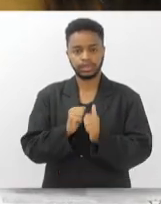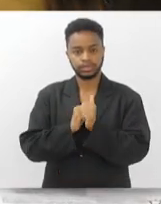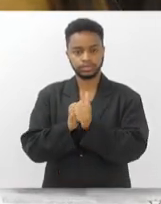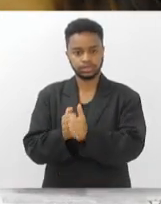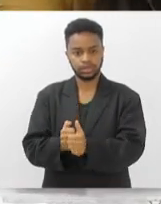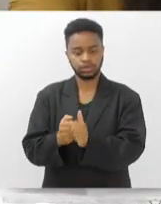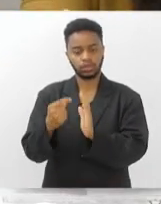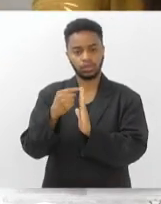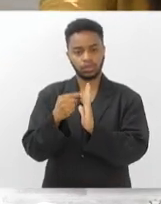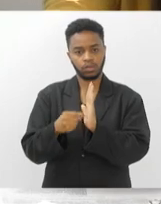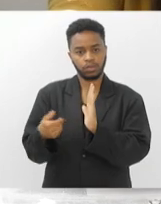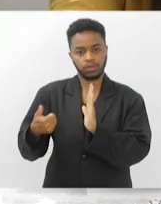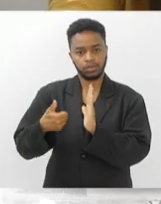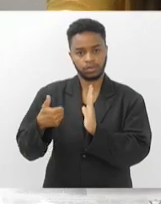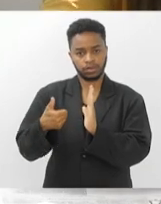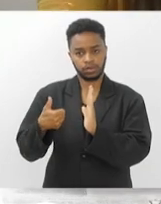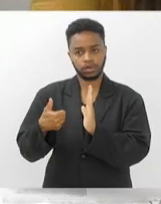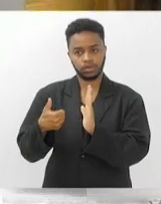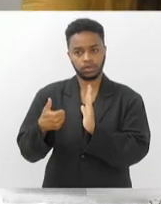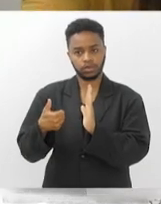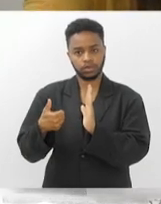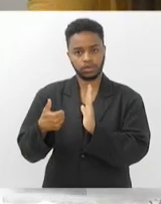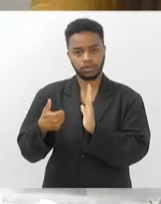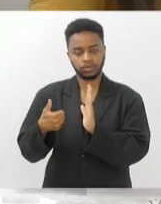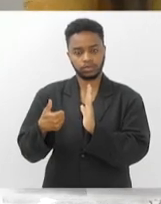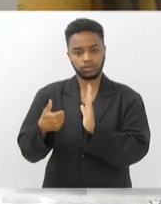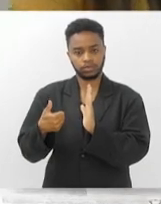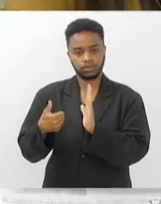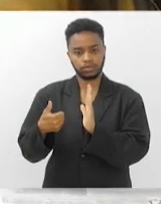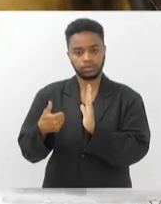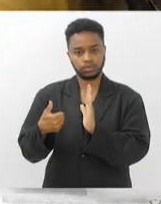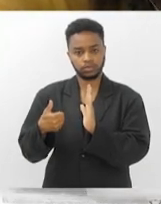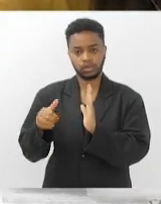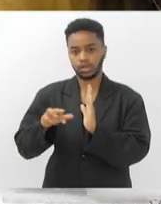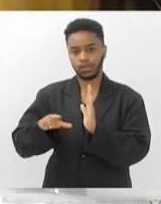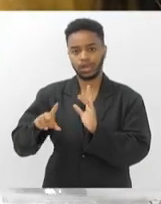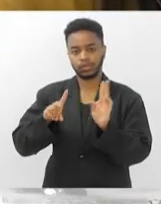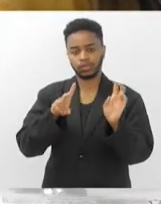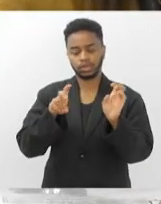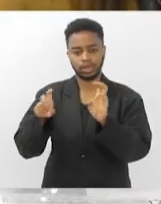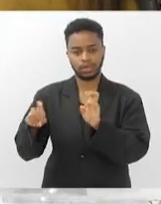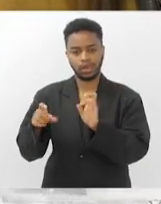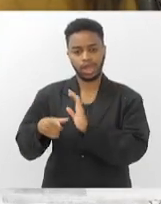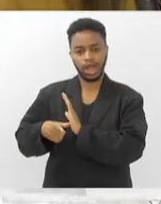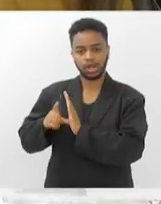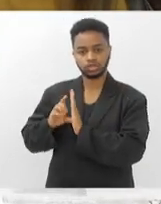pelo item 1 e não pelas questões de ordem.